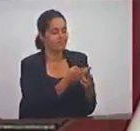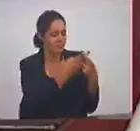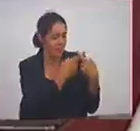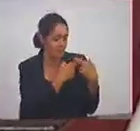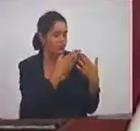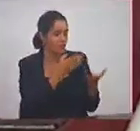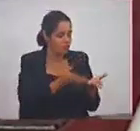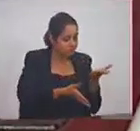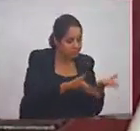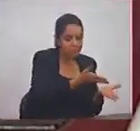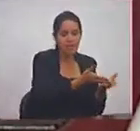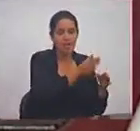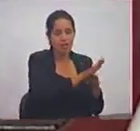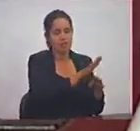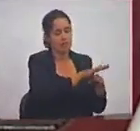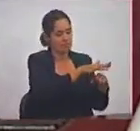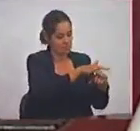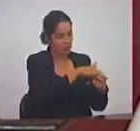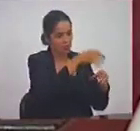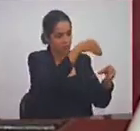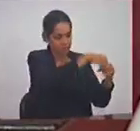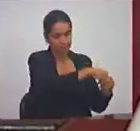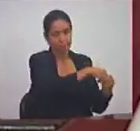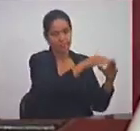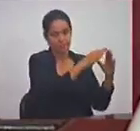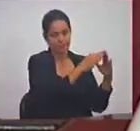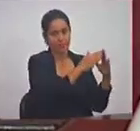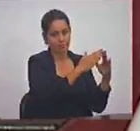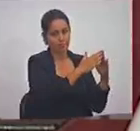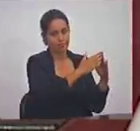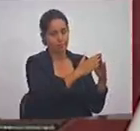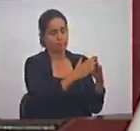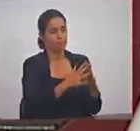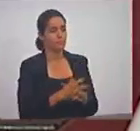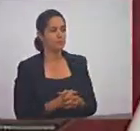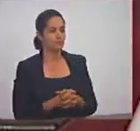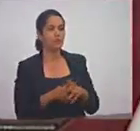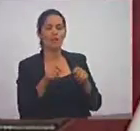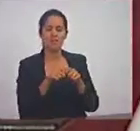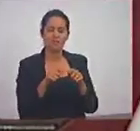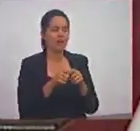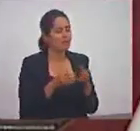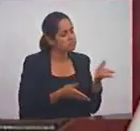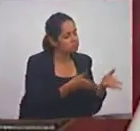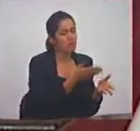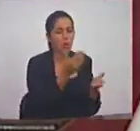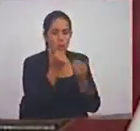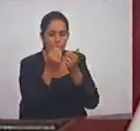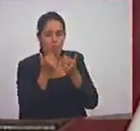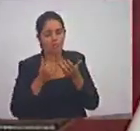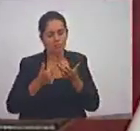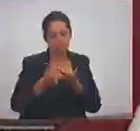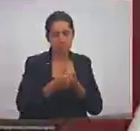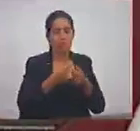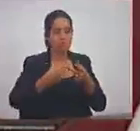atendimento prestado aos pacientes que estão em tratamento de saúde, fazendo acolhimento, oferecendo alimentação, repouso